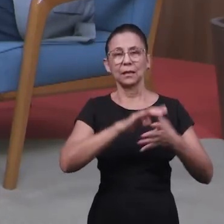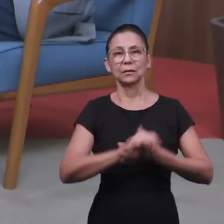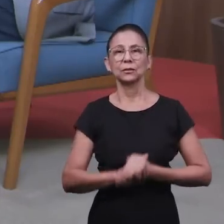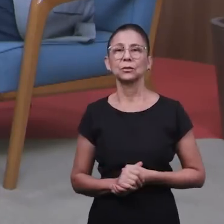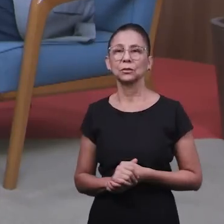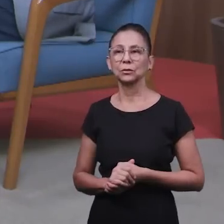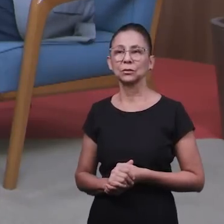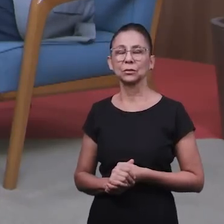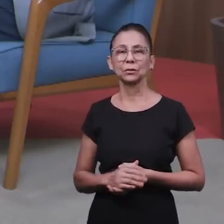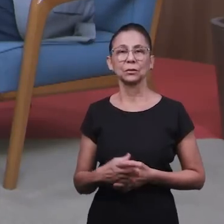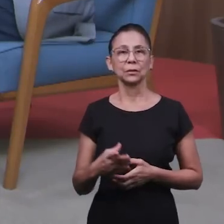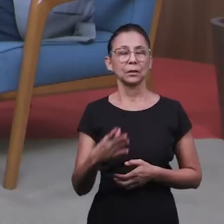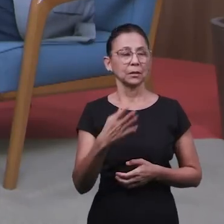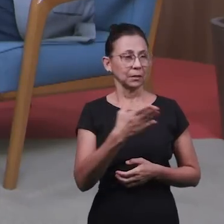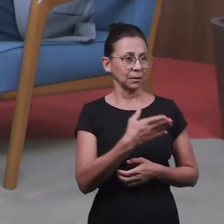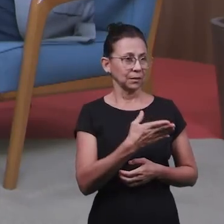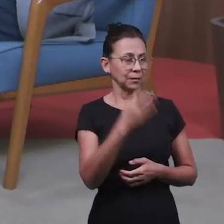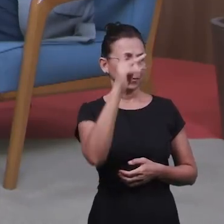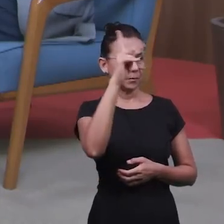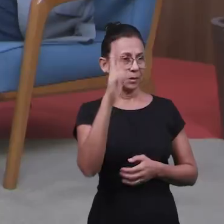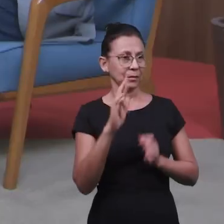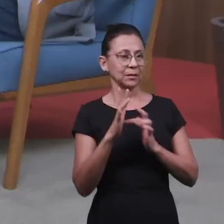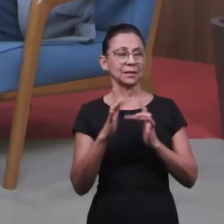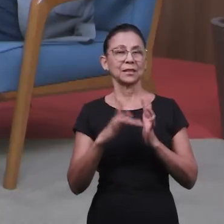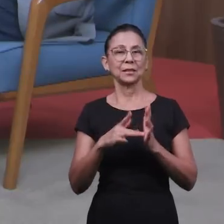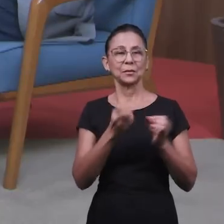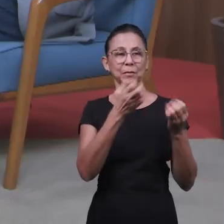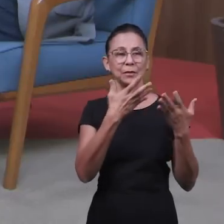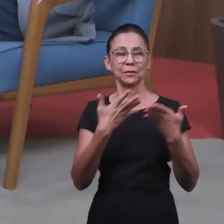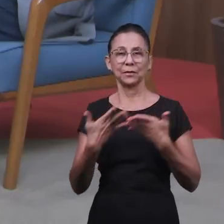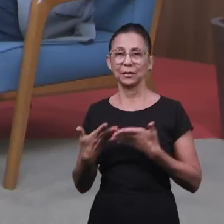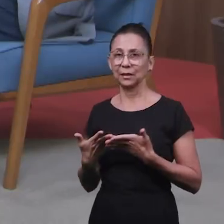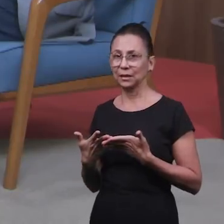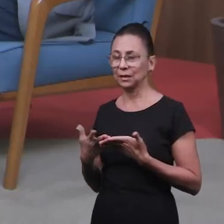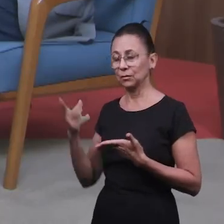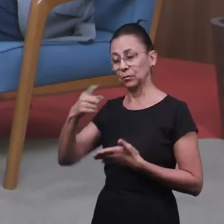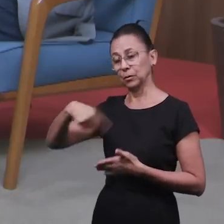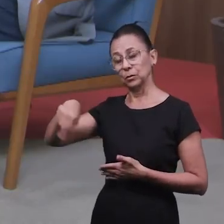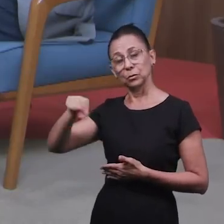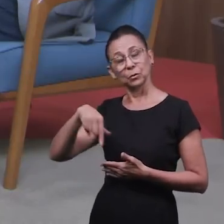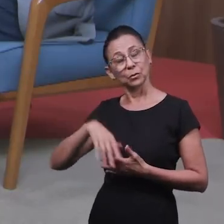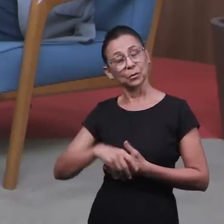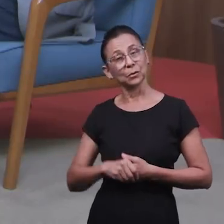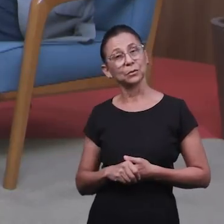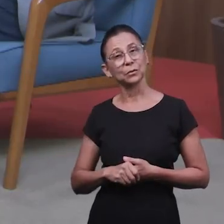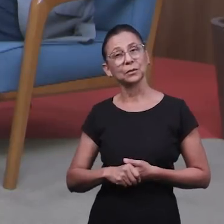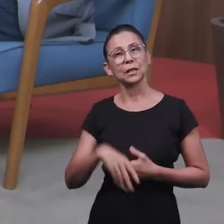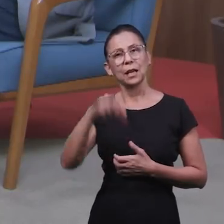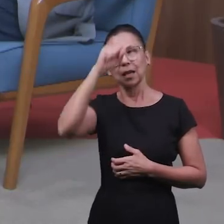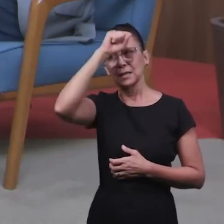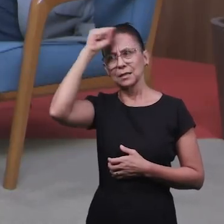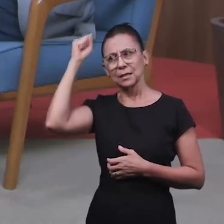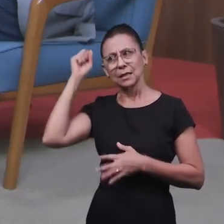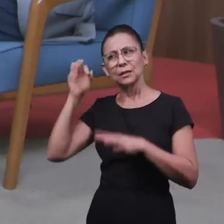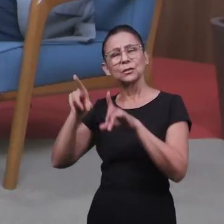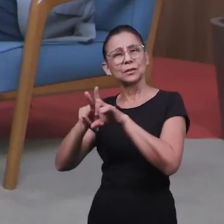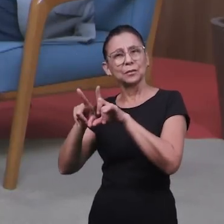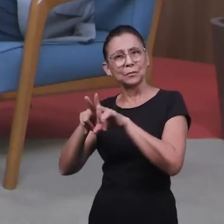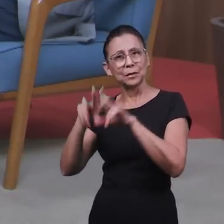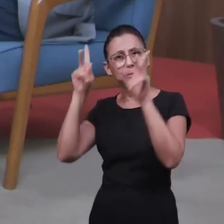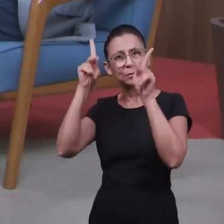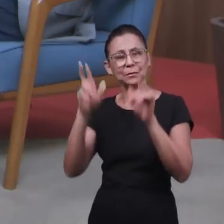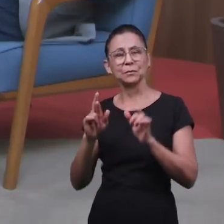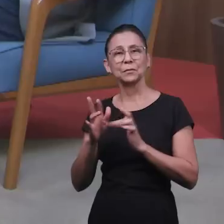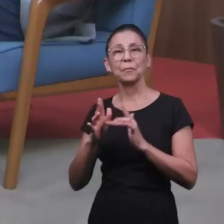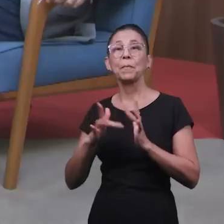hoje conosco aqui. Daniel, a paz do Senhor, seja bem-vindo. Pai do Senhor, Josias. Pai do Senhor a todos. Pai do Senhor, o Sérgio também. Pois é.